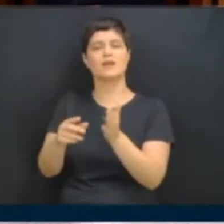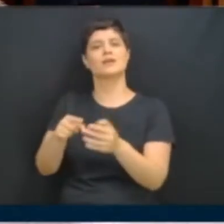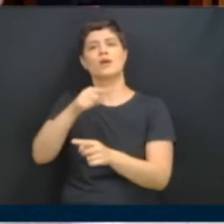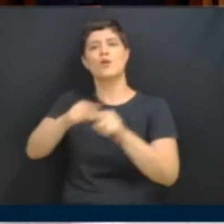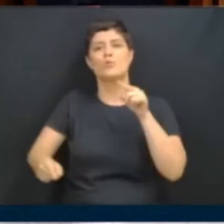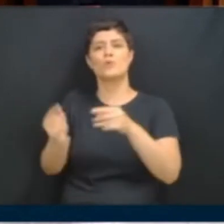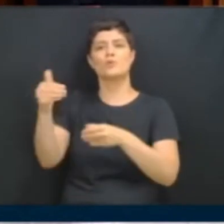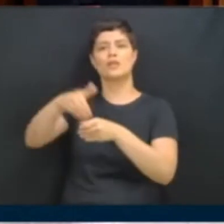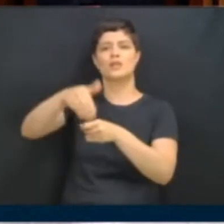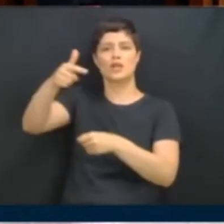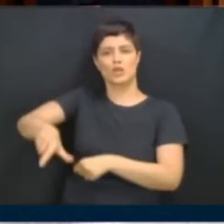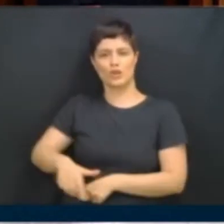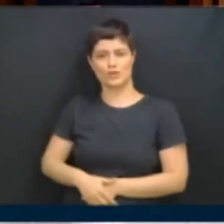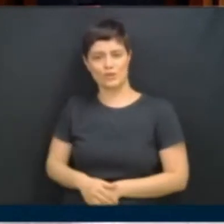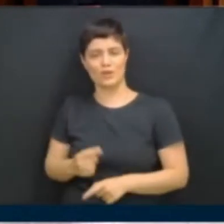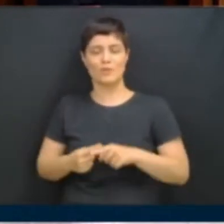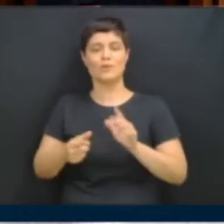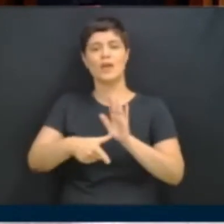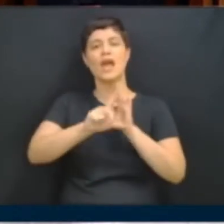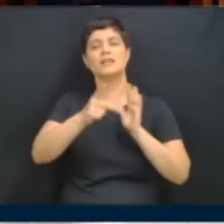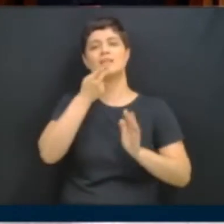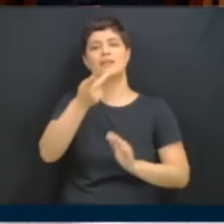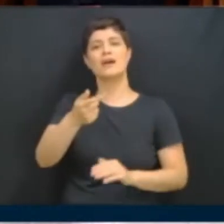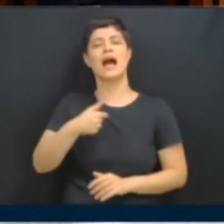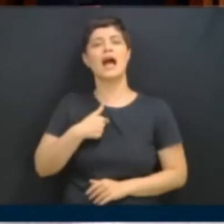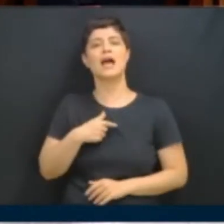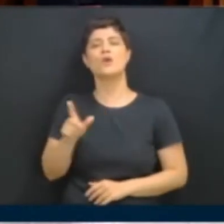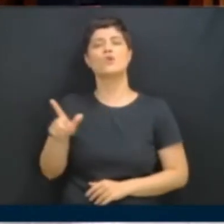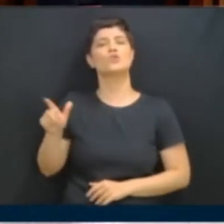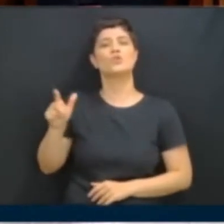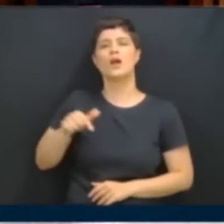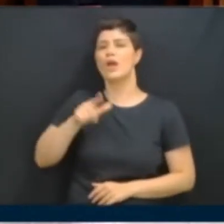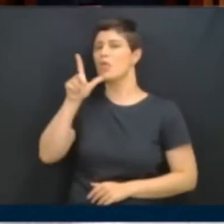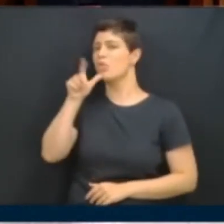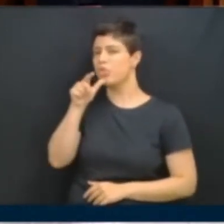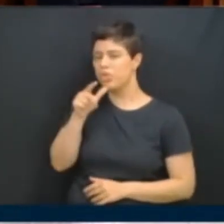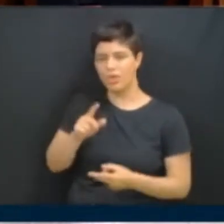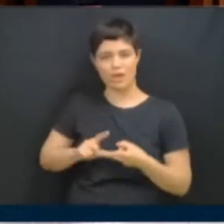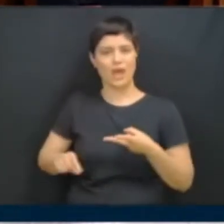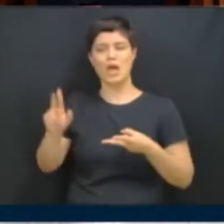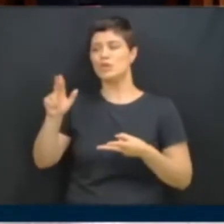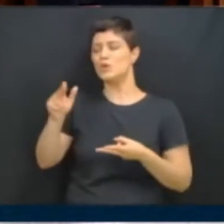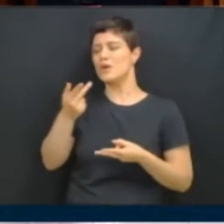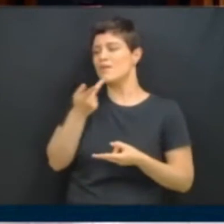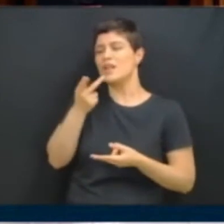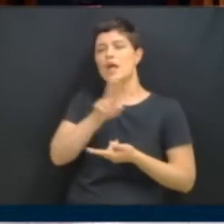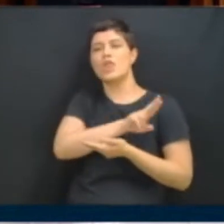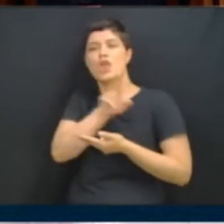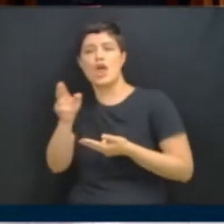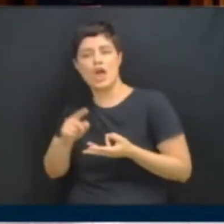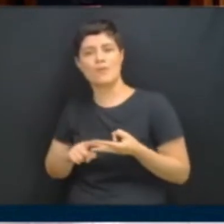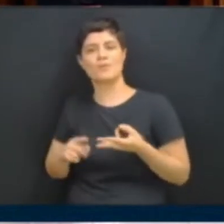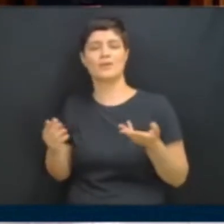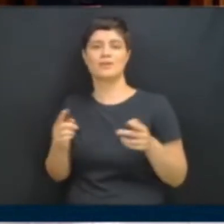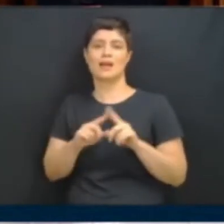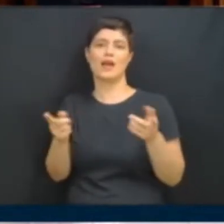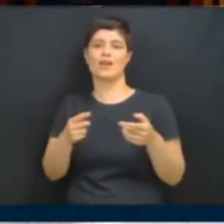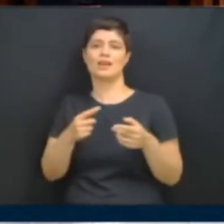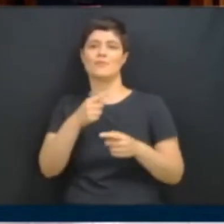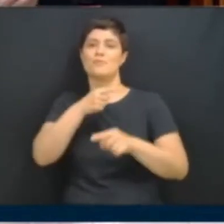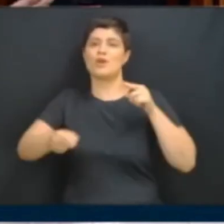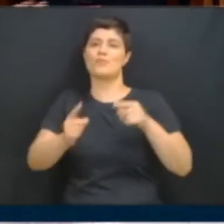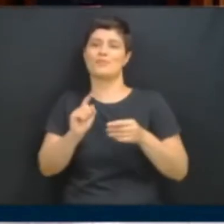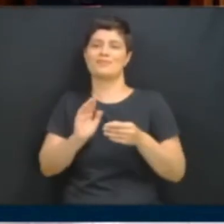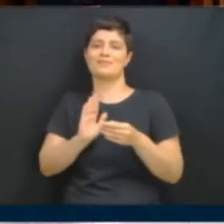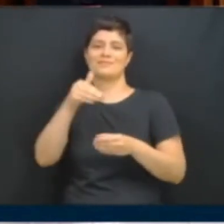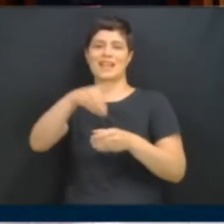era inominável e agora é inelegível. É isso que dá se achar que está acima da lei.